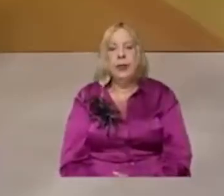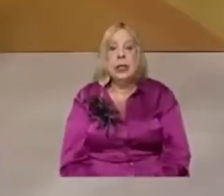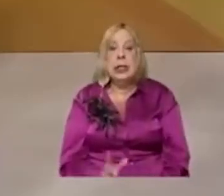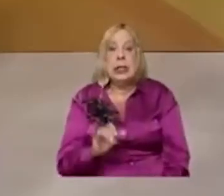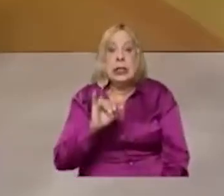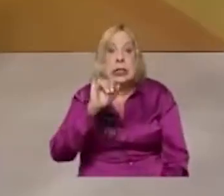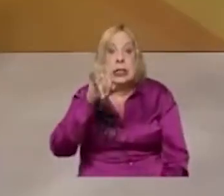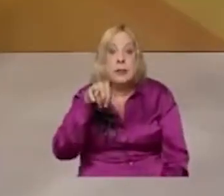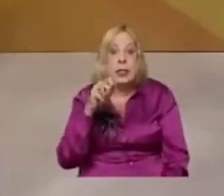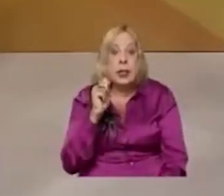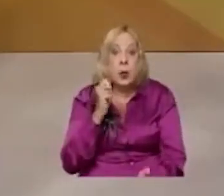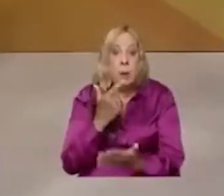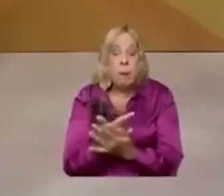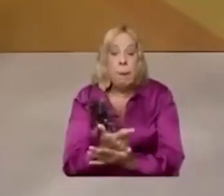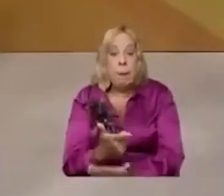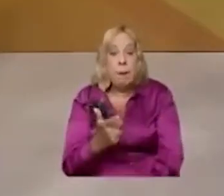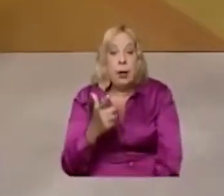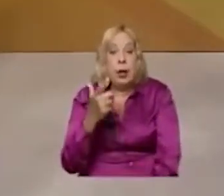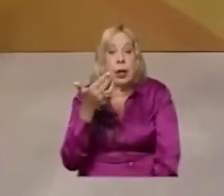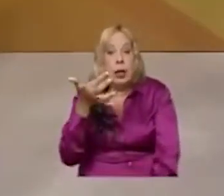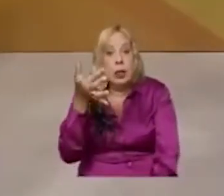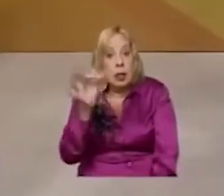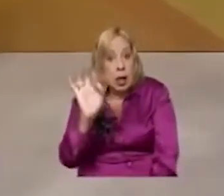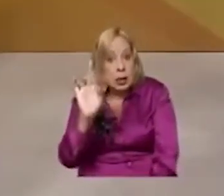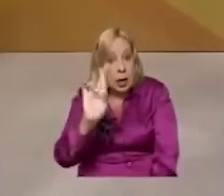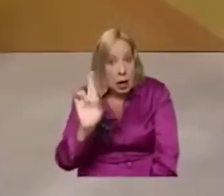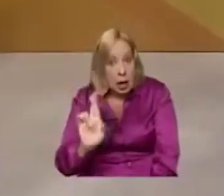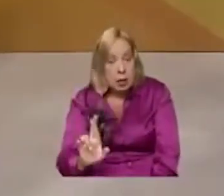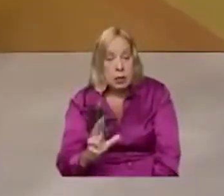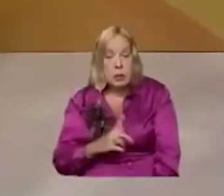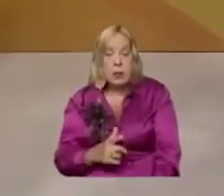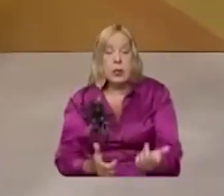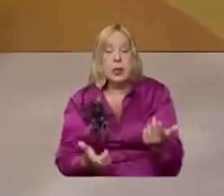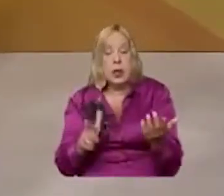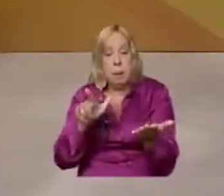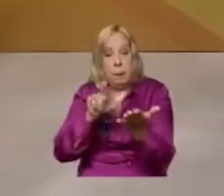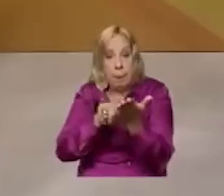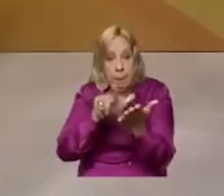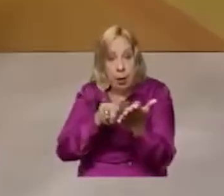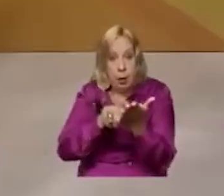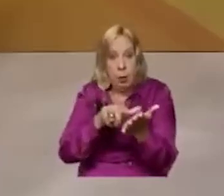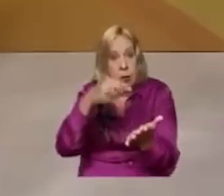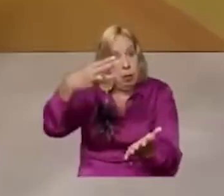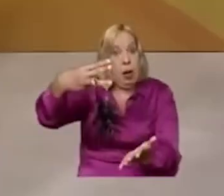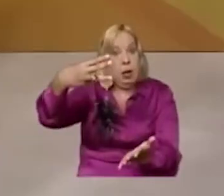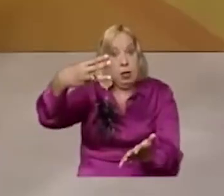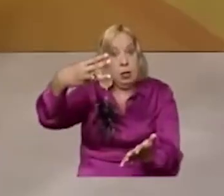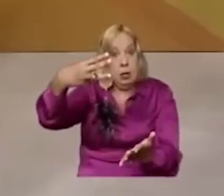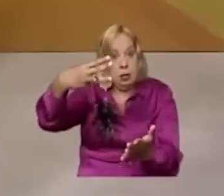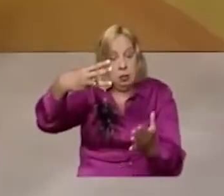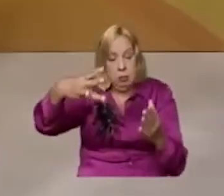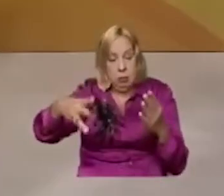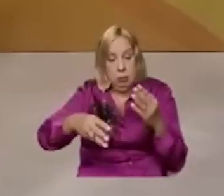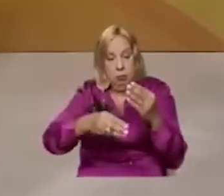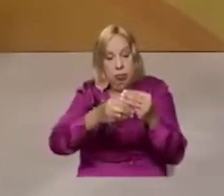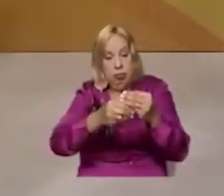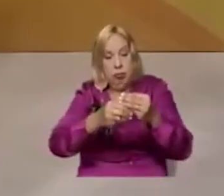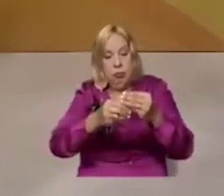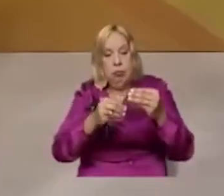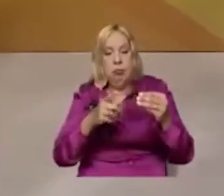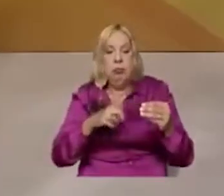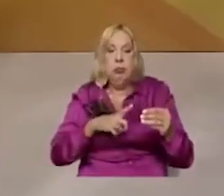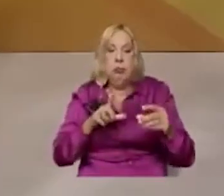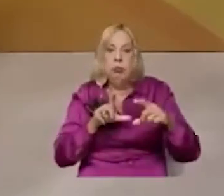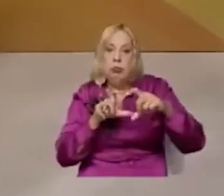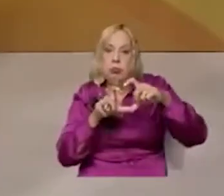É assim. Aí, mas tem a chance tripla, tem moça. Tem a chance tripla. Aí, então, vou querer. Vai levar a tripla? Só que como eu tô com R$ 5 também, eu vou levar, é...